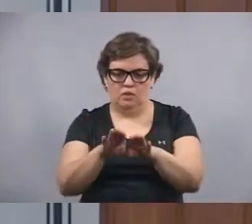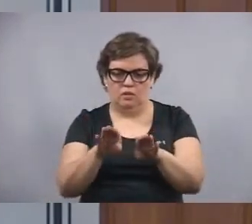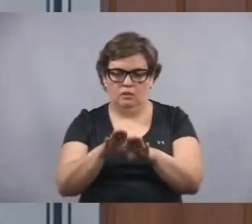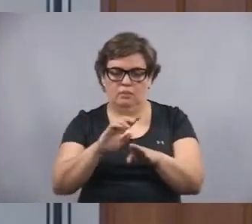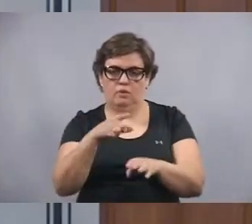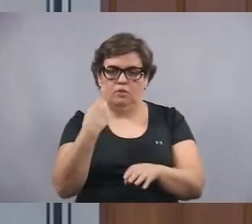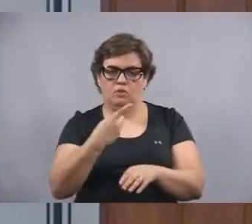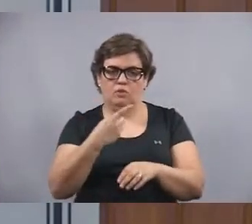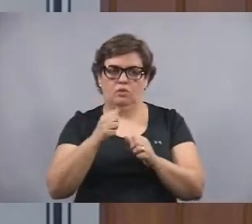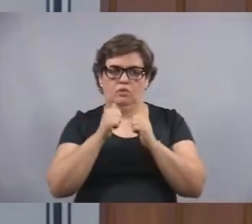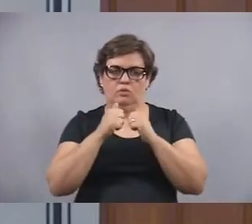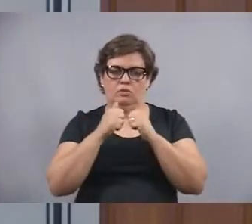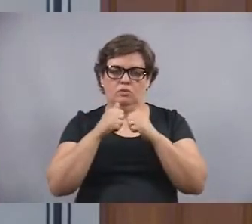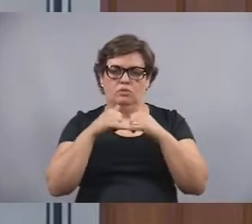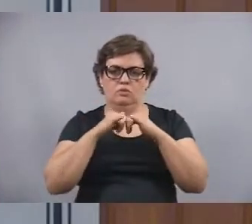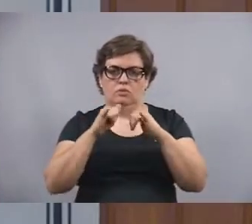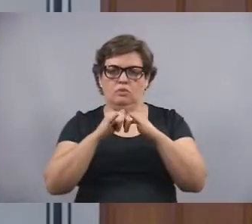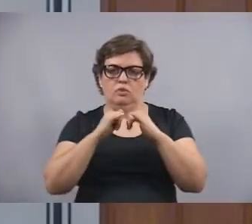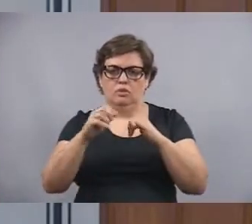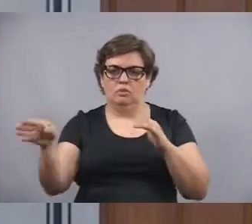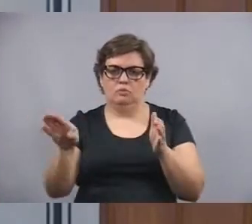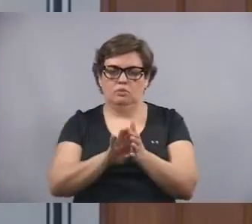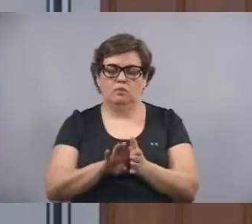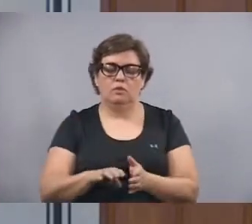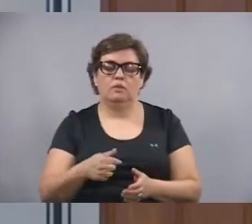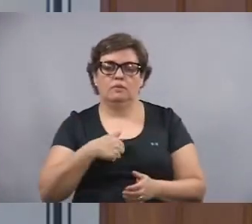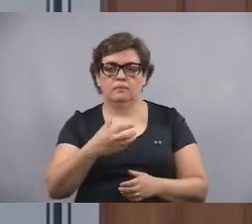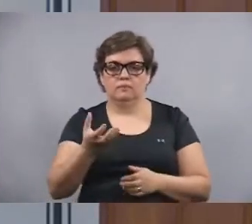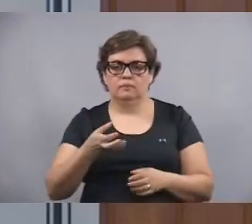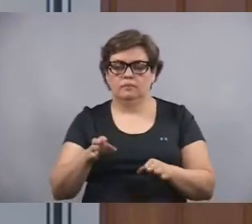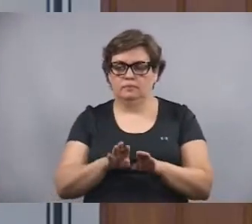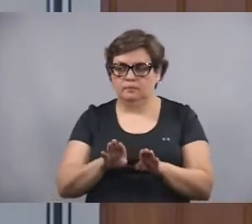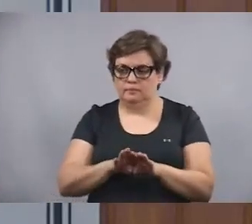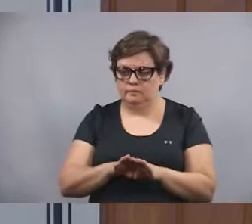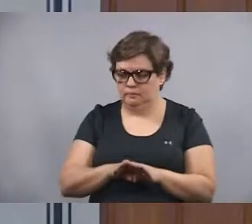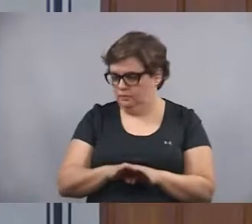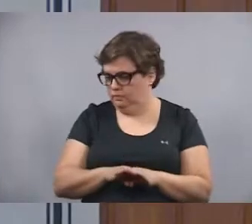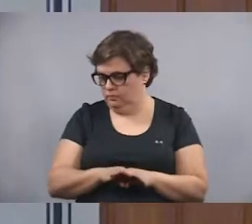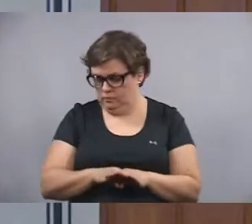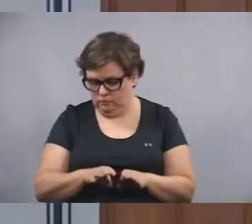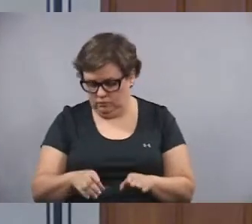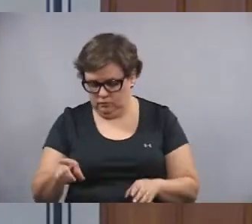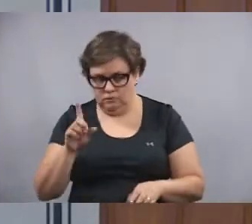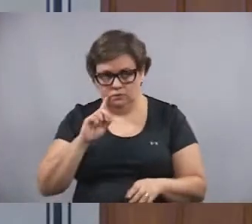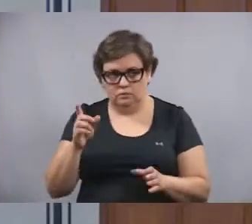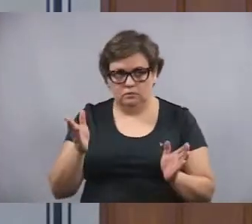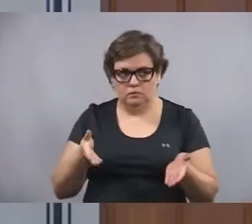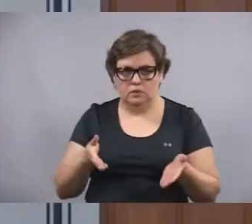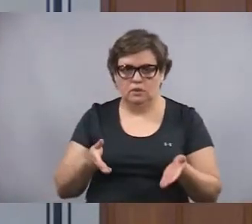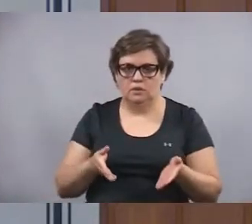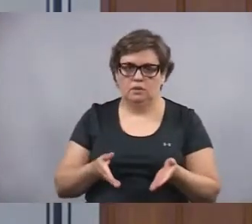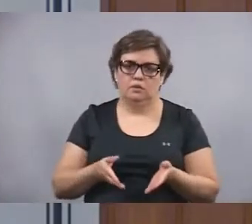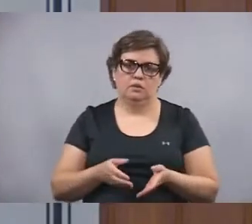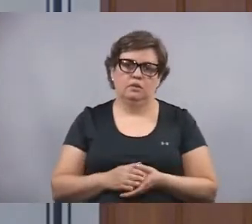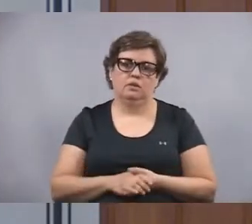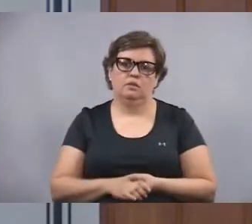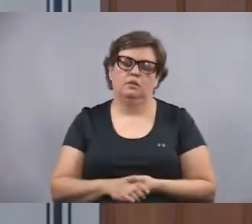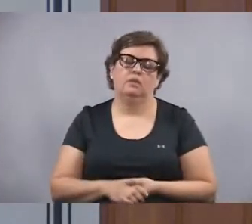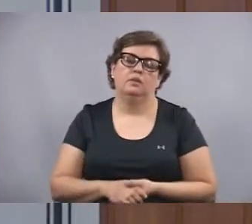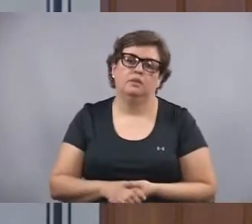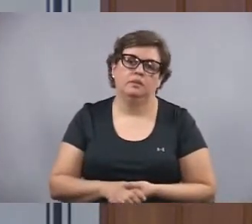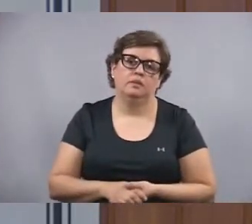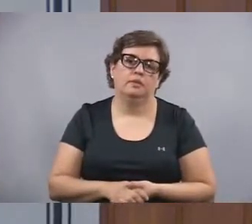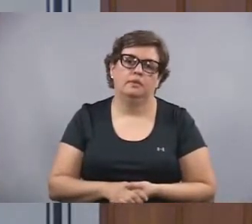nossos ônibus e tal. Eu quero aqui também no dia de hoje, só para concluir,